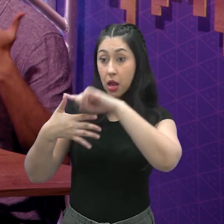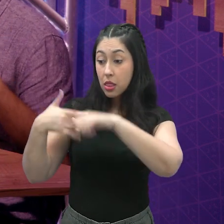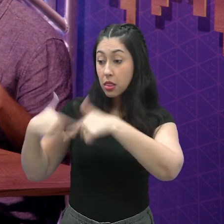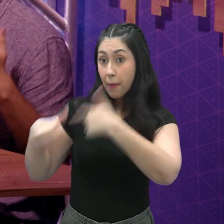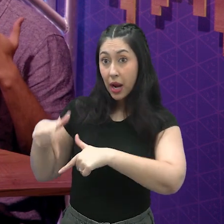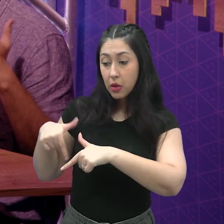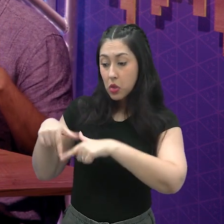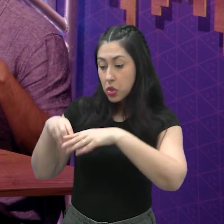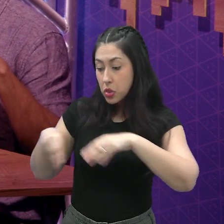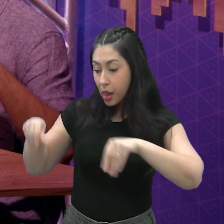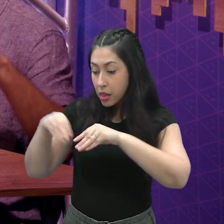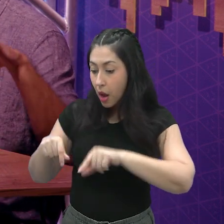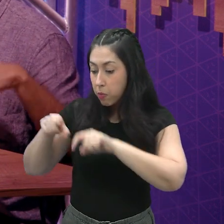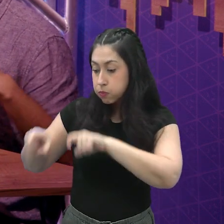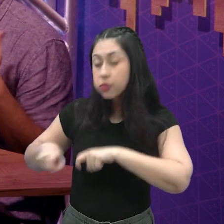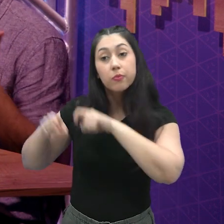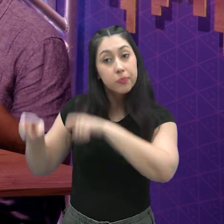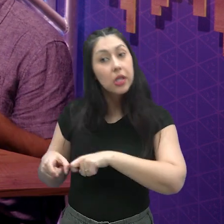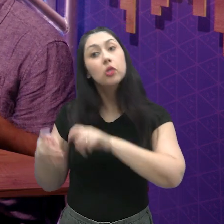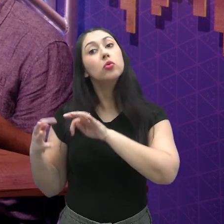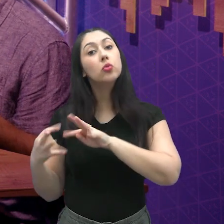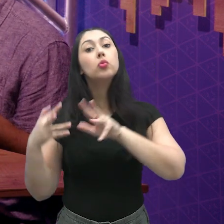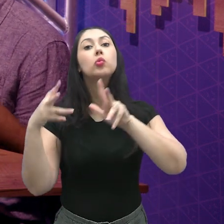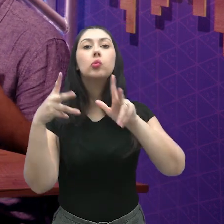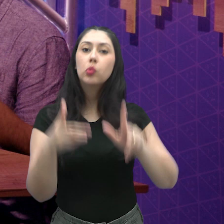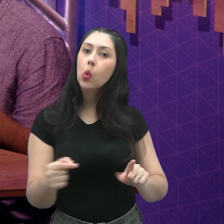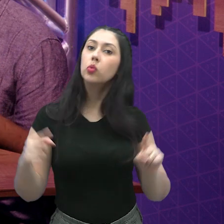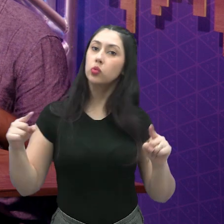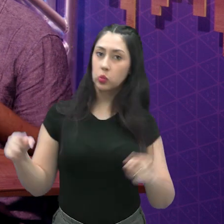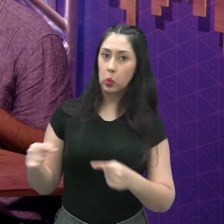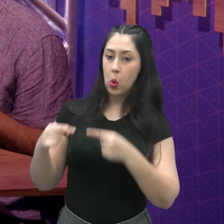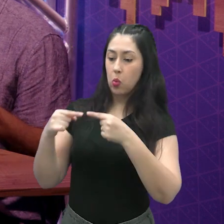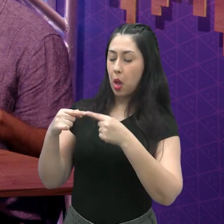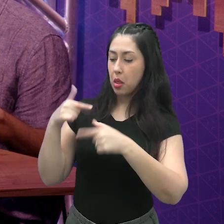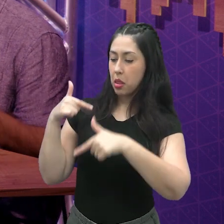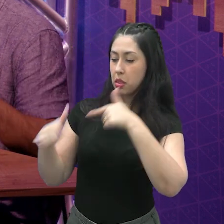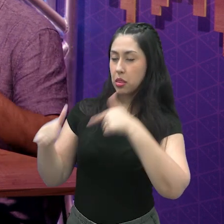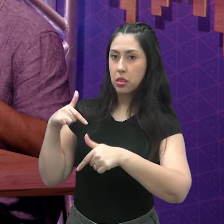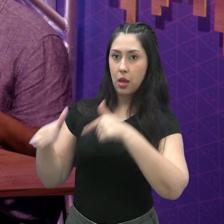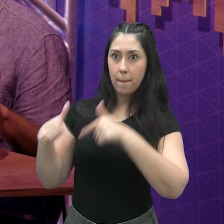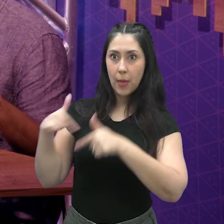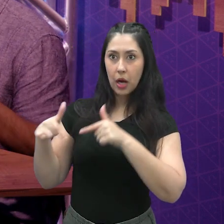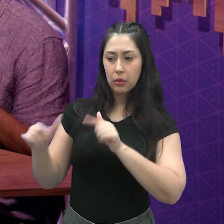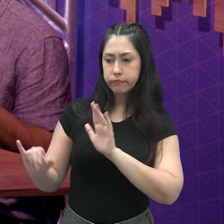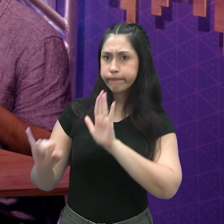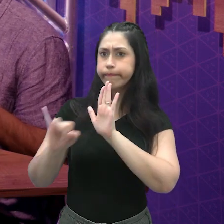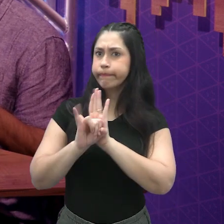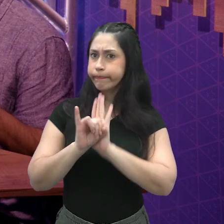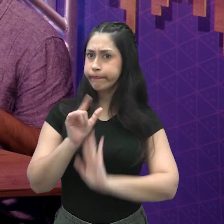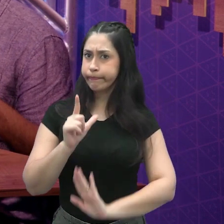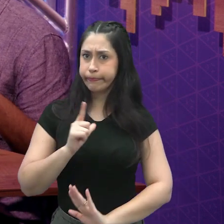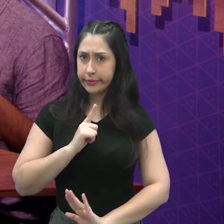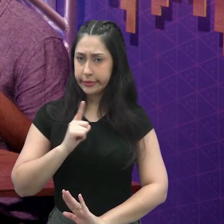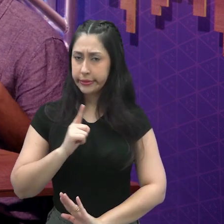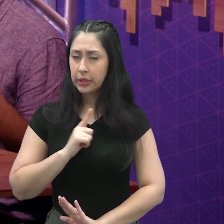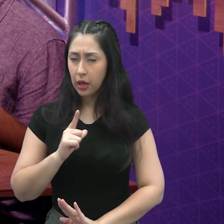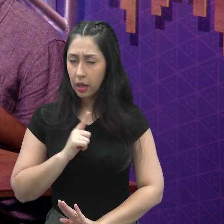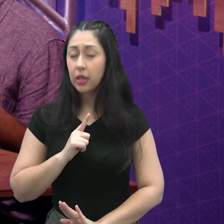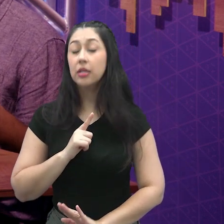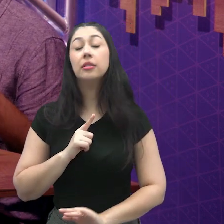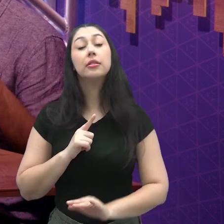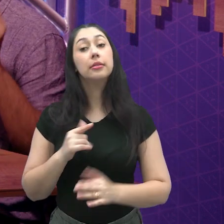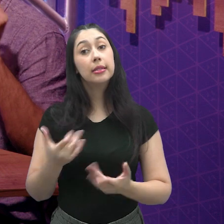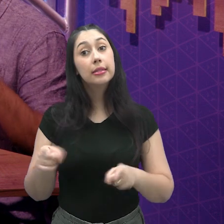rural. E todos esses povos têm essa ligação, né? Todos têm. Essa galera aí tem essa identidade de ligação